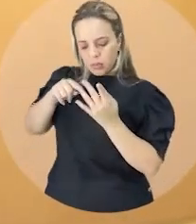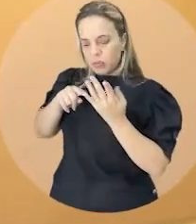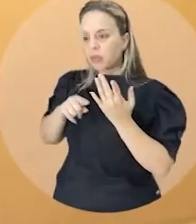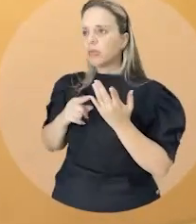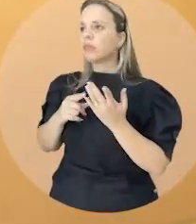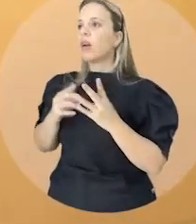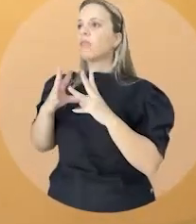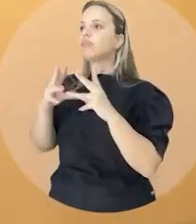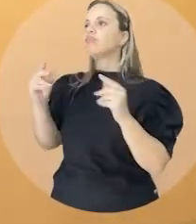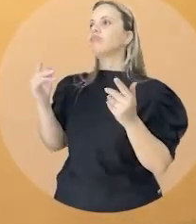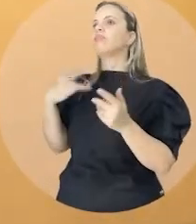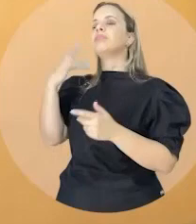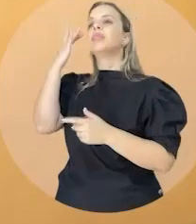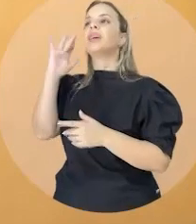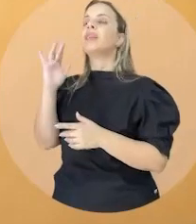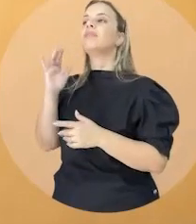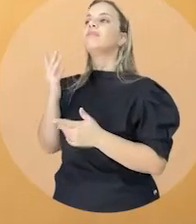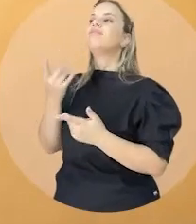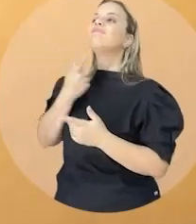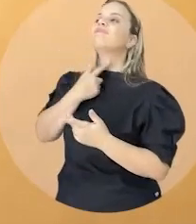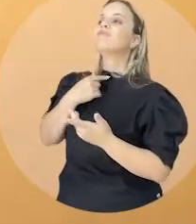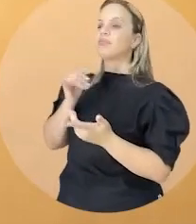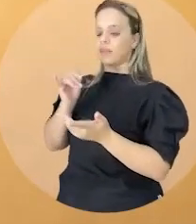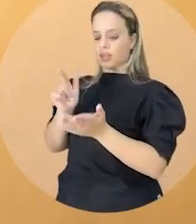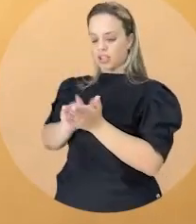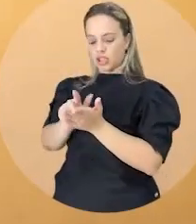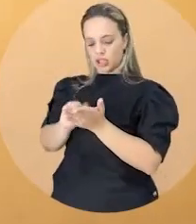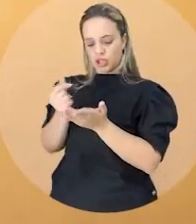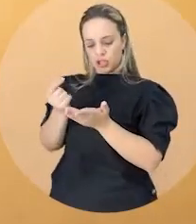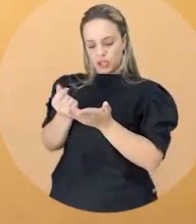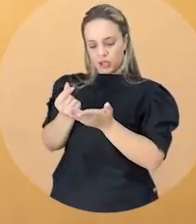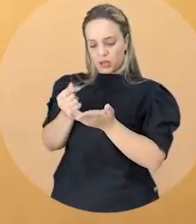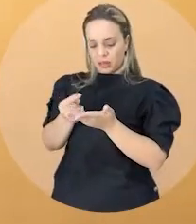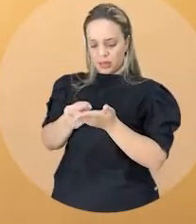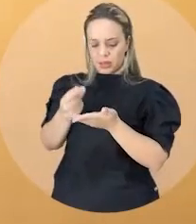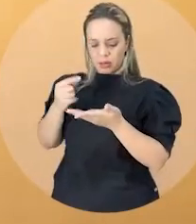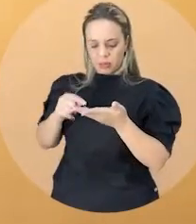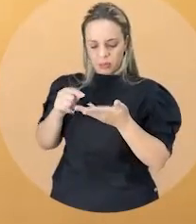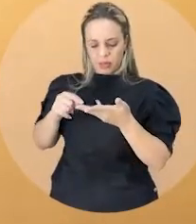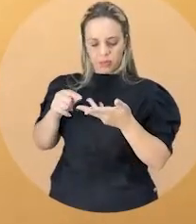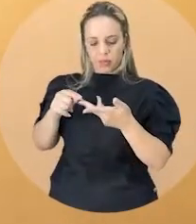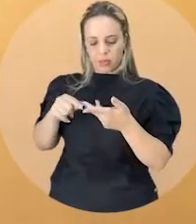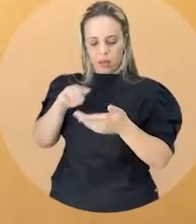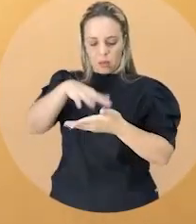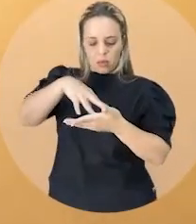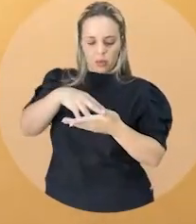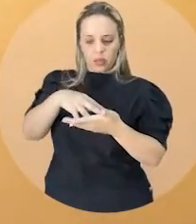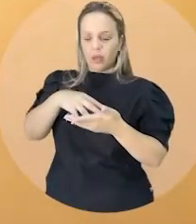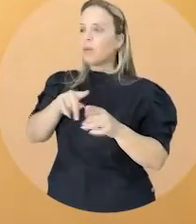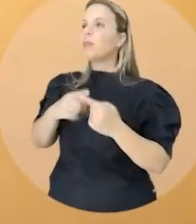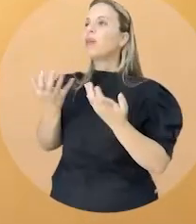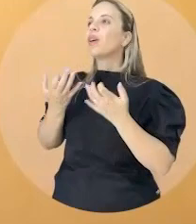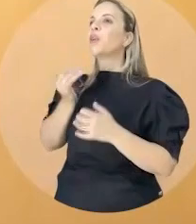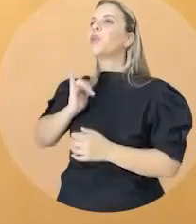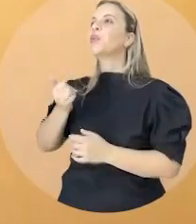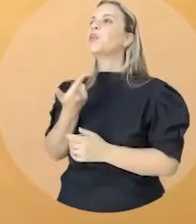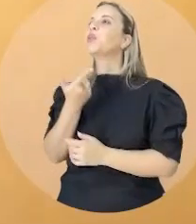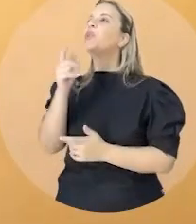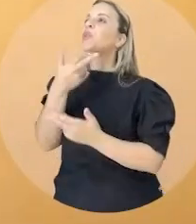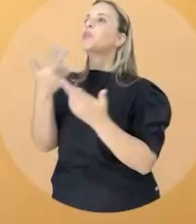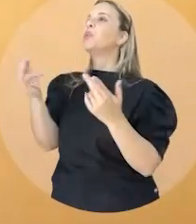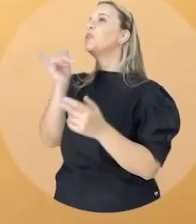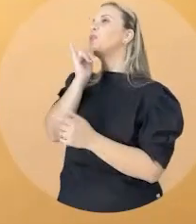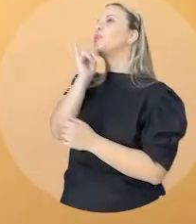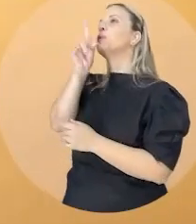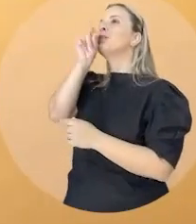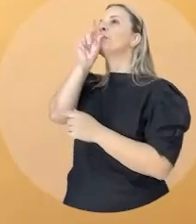Espero sempre ter o que contar além das notas frias do dinheiro e do valor dos boletos. Contar os pássaros